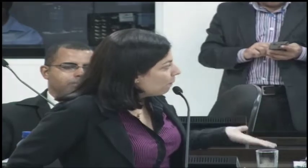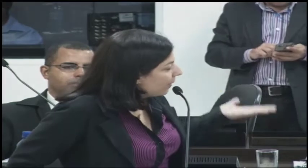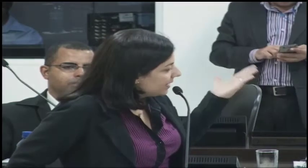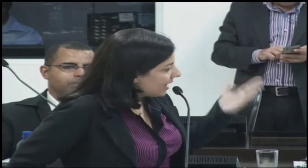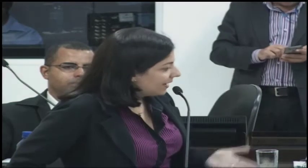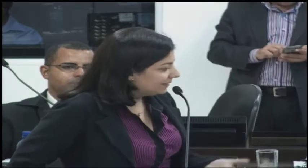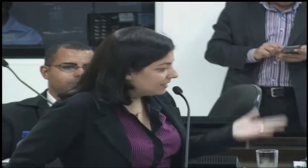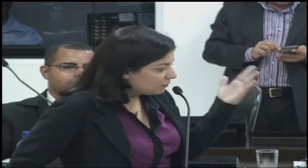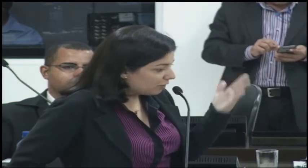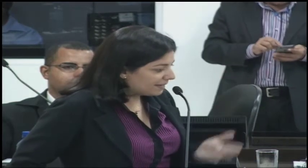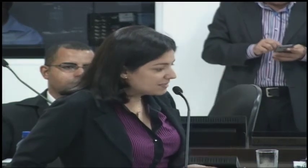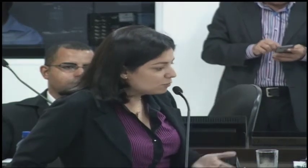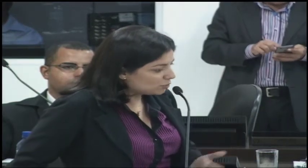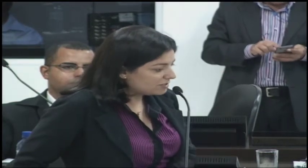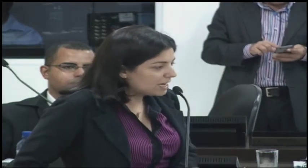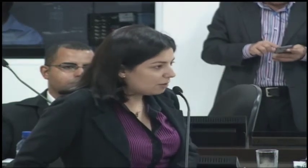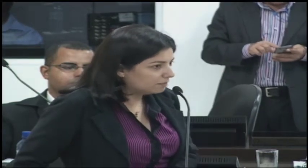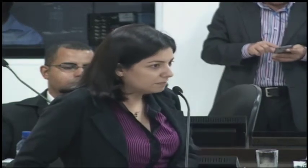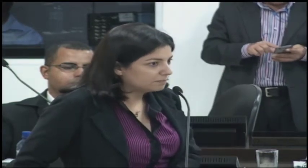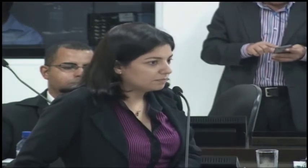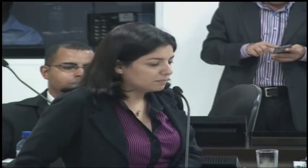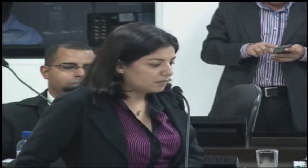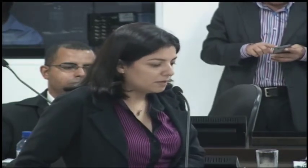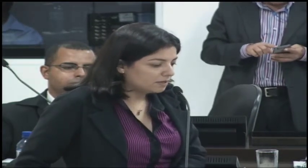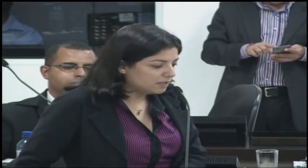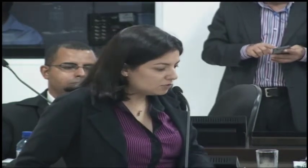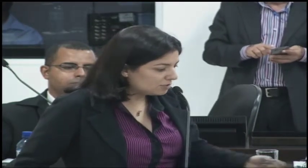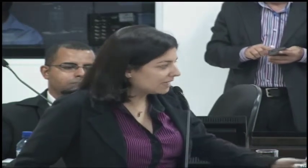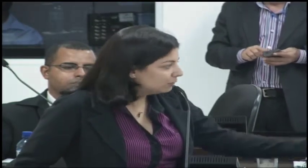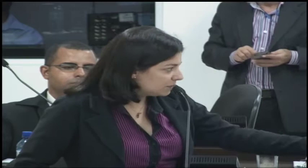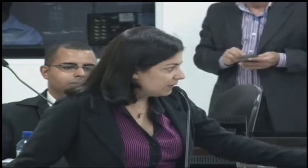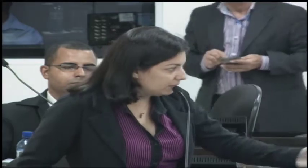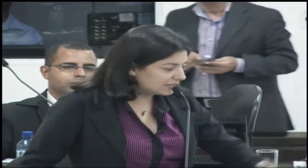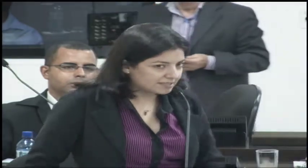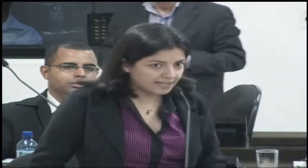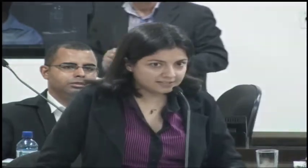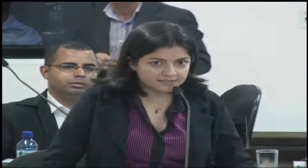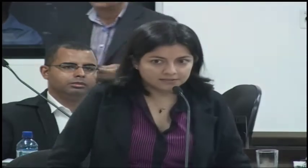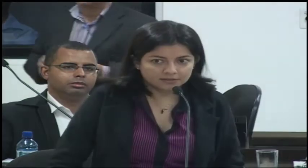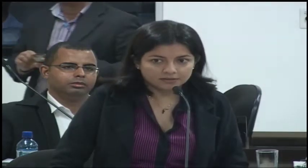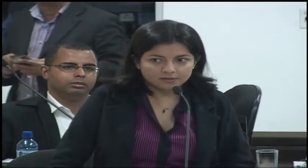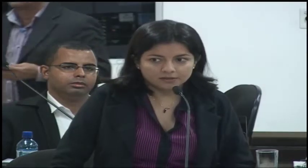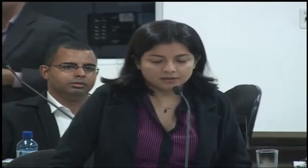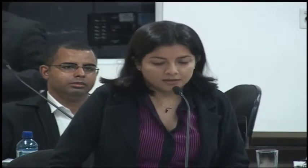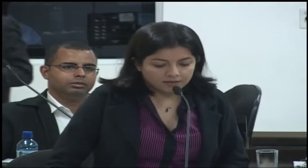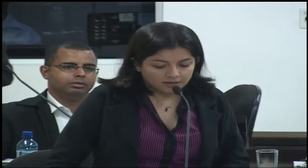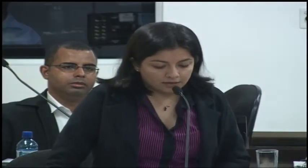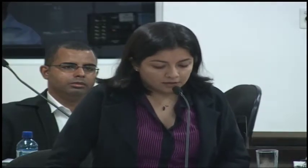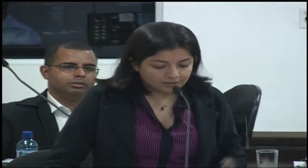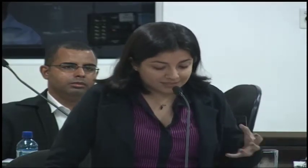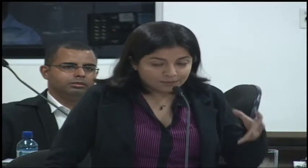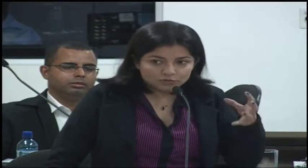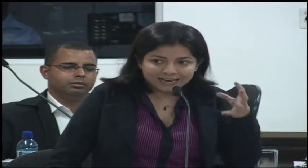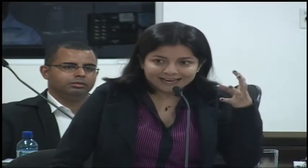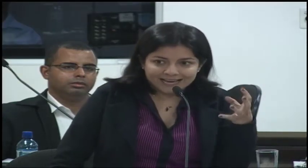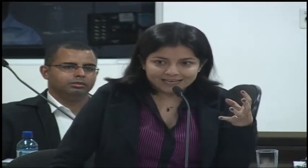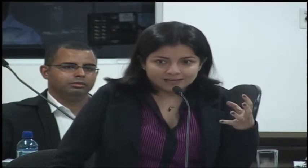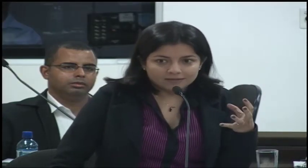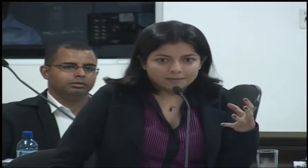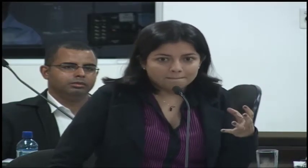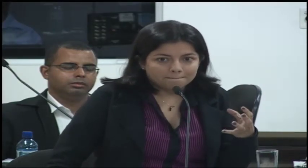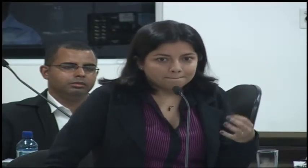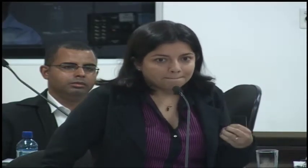acompanhar a transformação social isso está no espírito das leis nós temos a